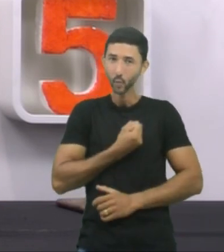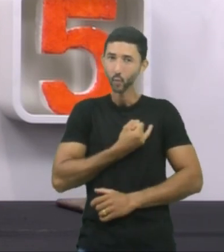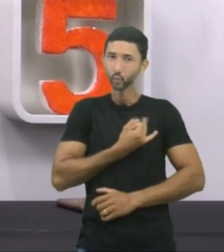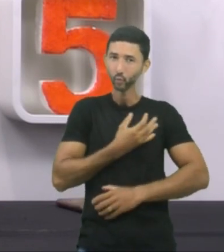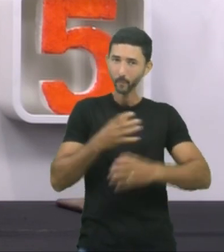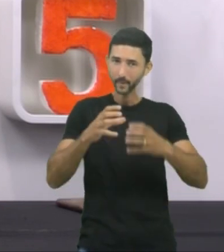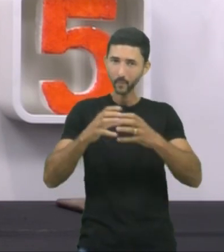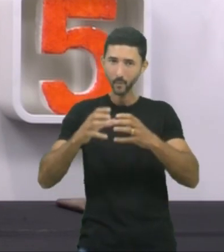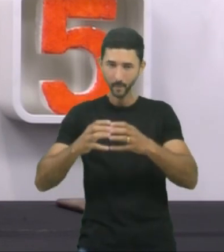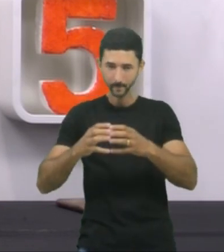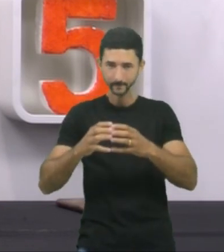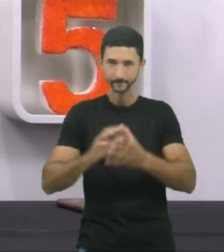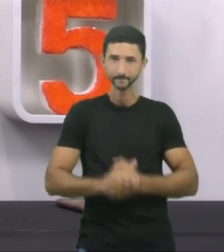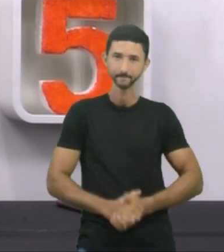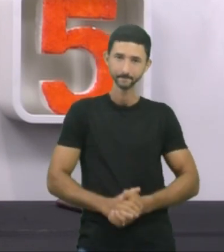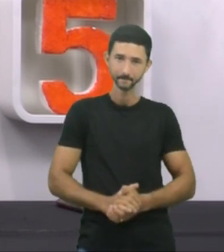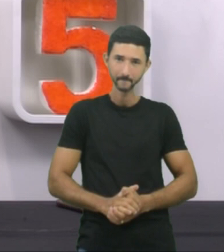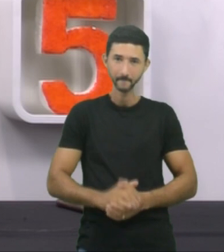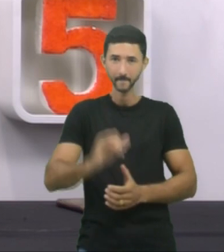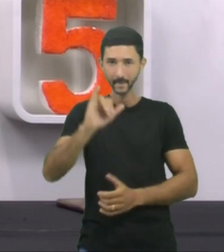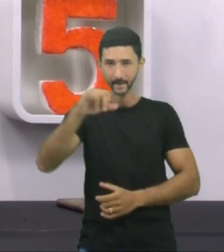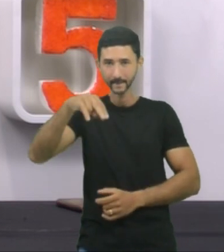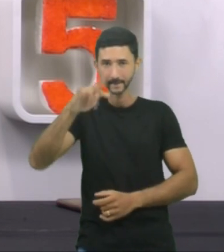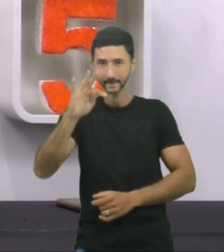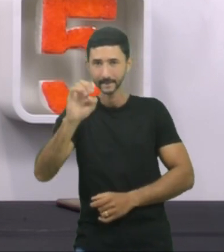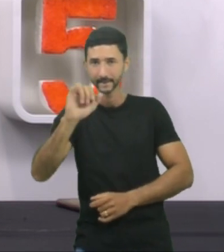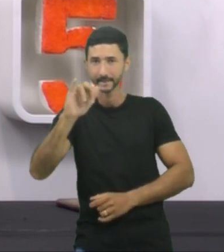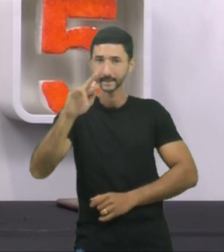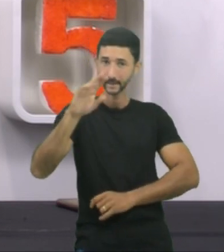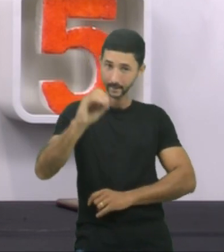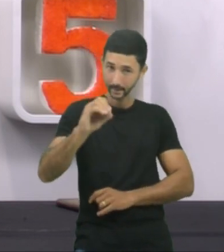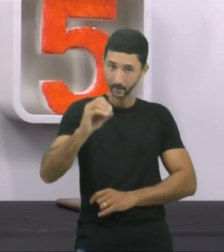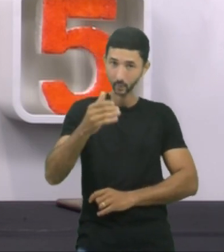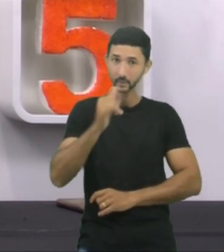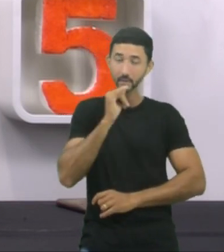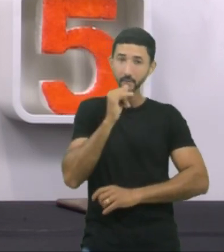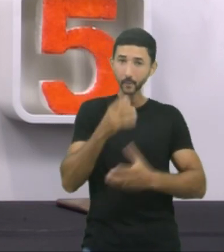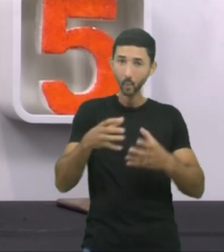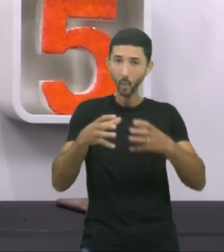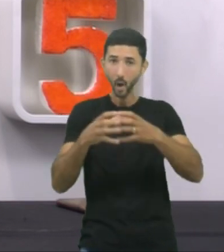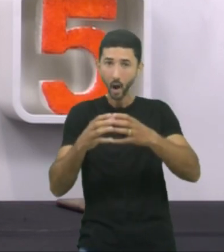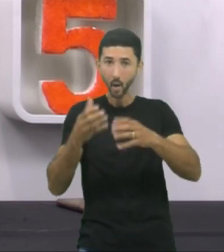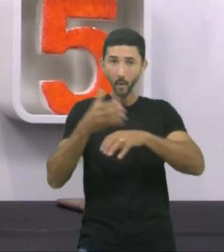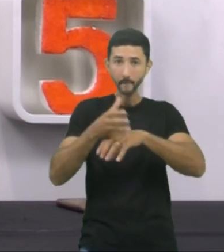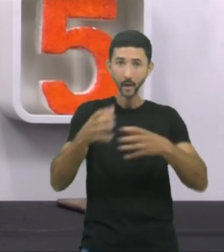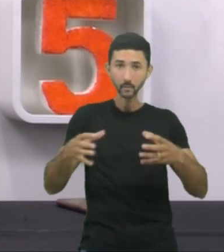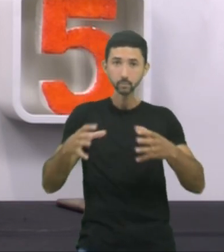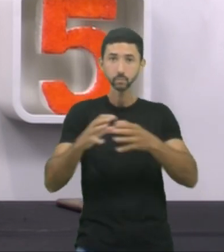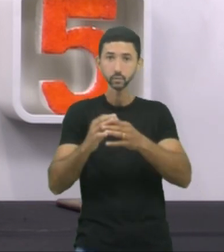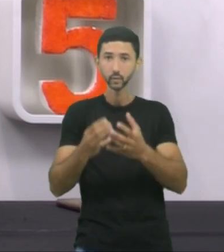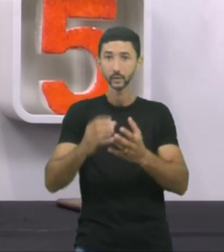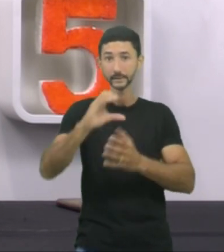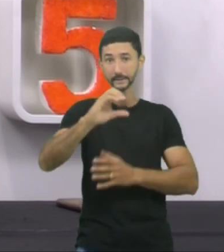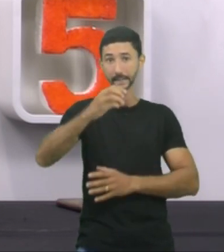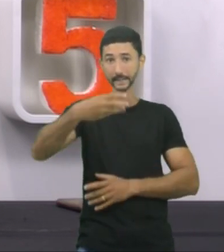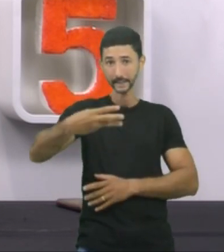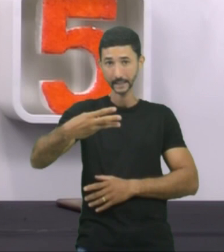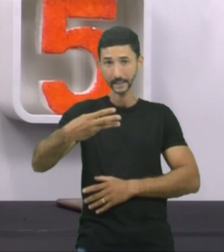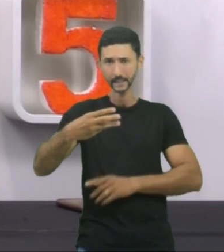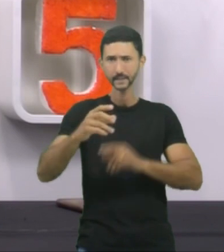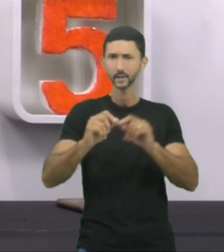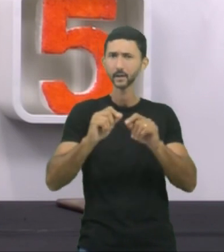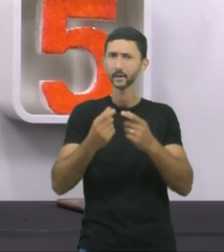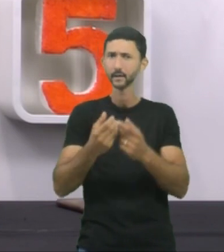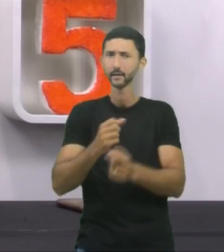números inteiros, tá? Então, essa aula faz parte principalmente do ciclo C3, que